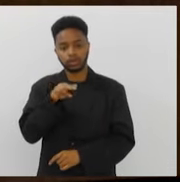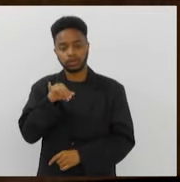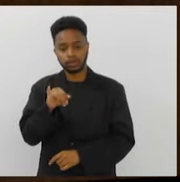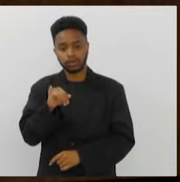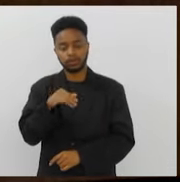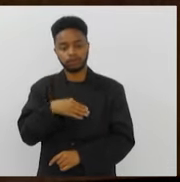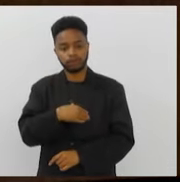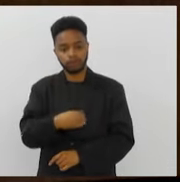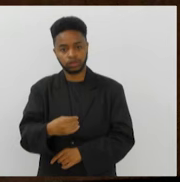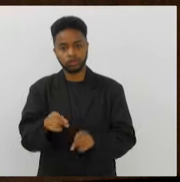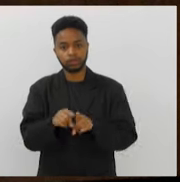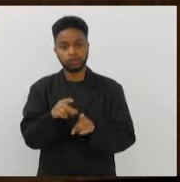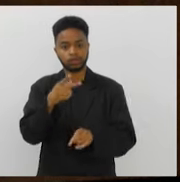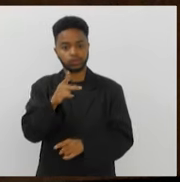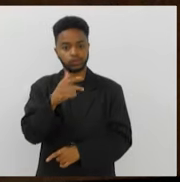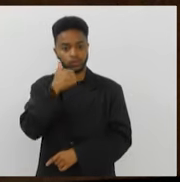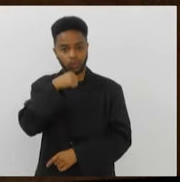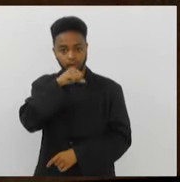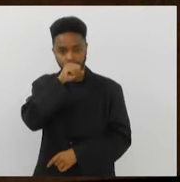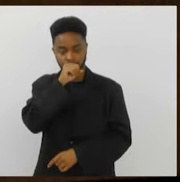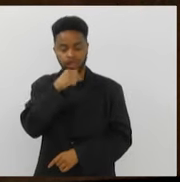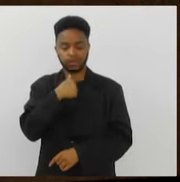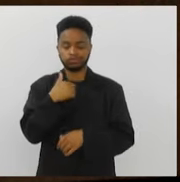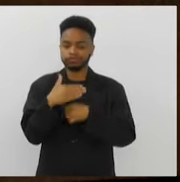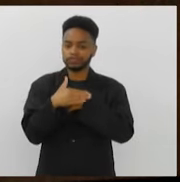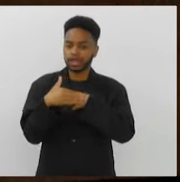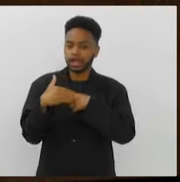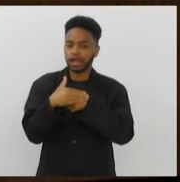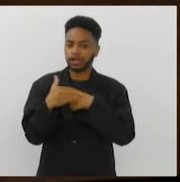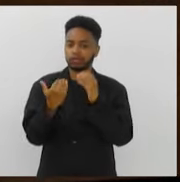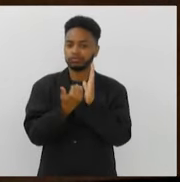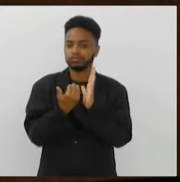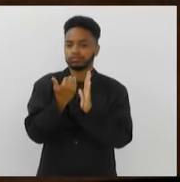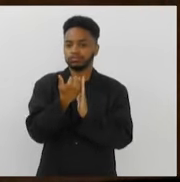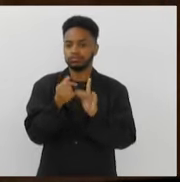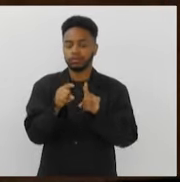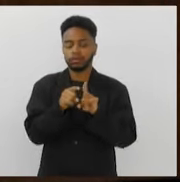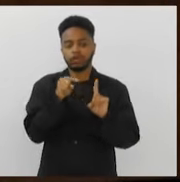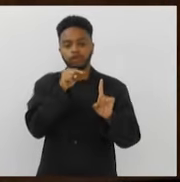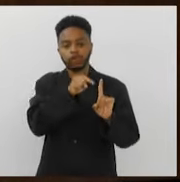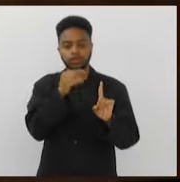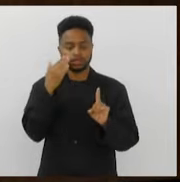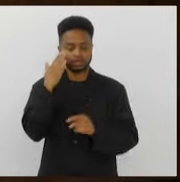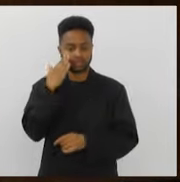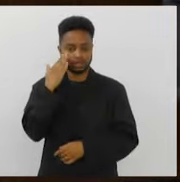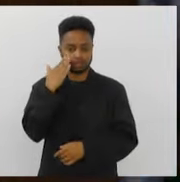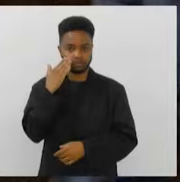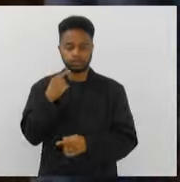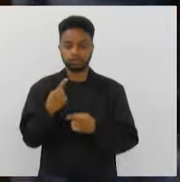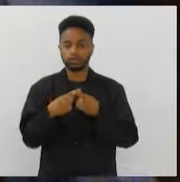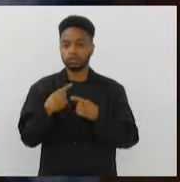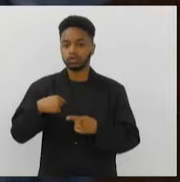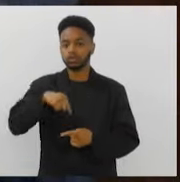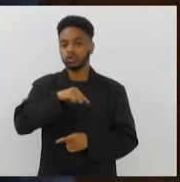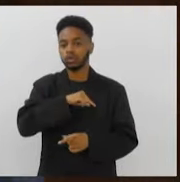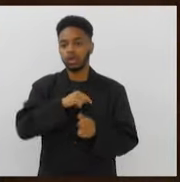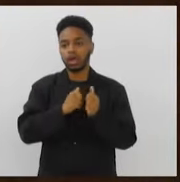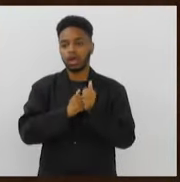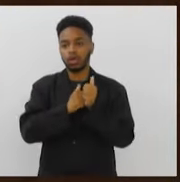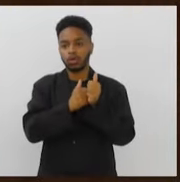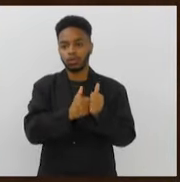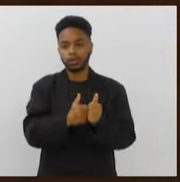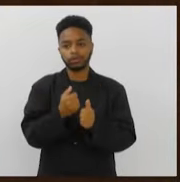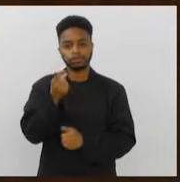sua mãe, são pessoas que eu tenho um carinho imenso, e você sabe disso. Nós acompanhamos aí todos